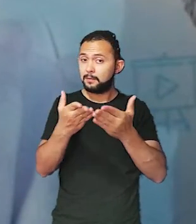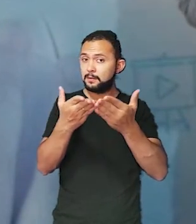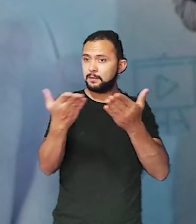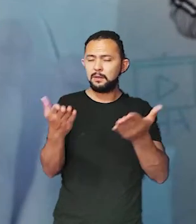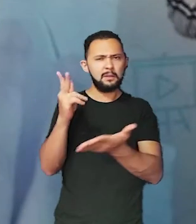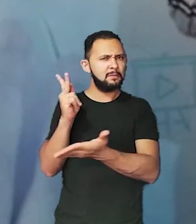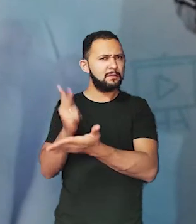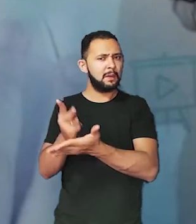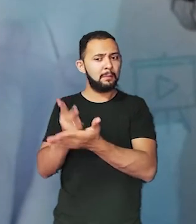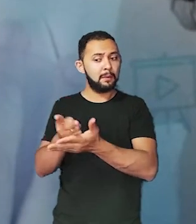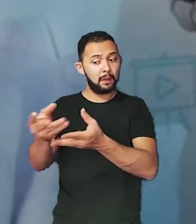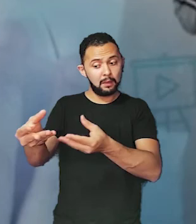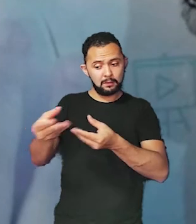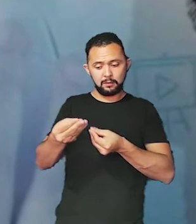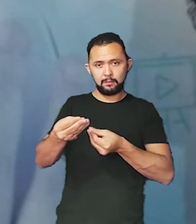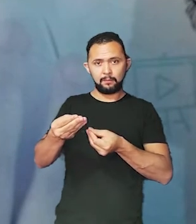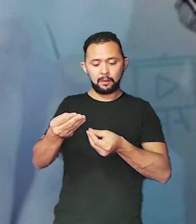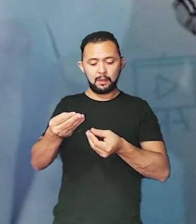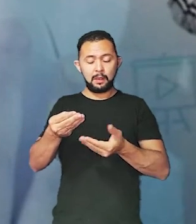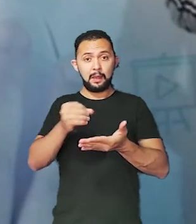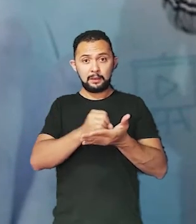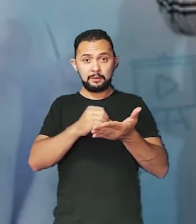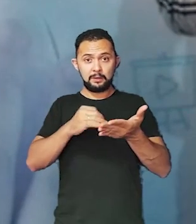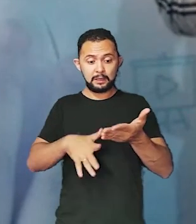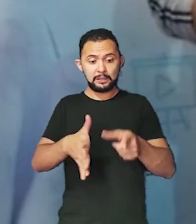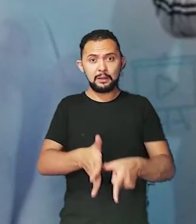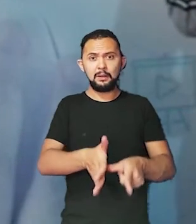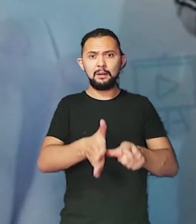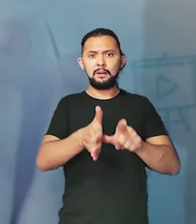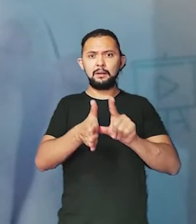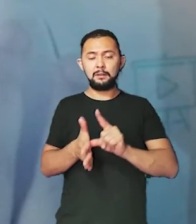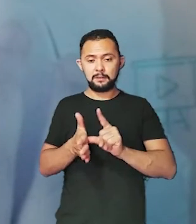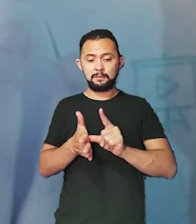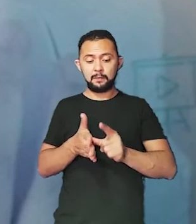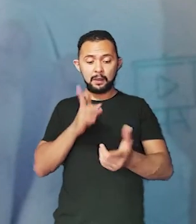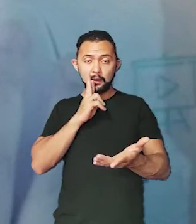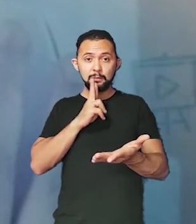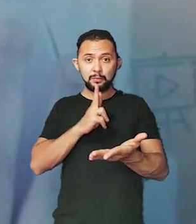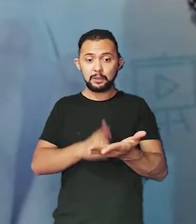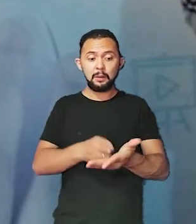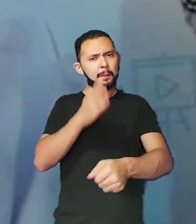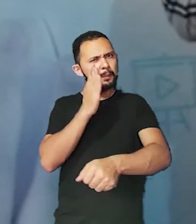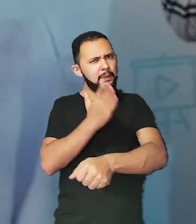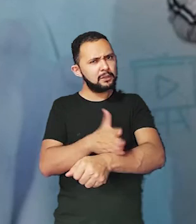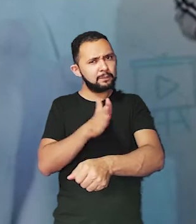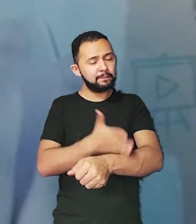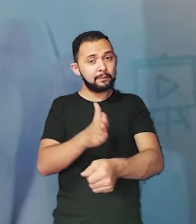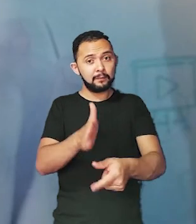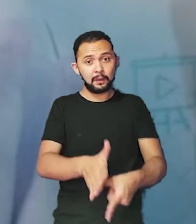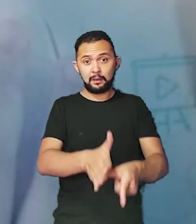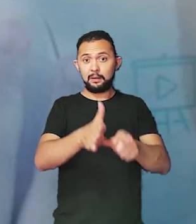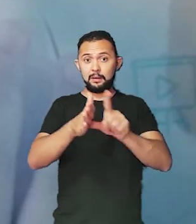o material, façam antes das aulas. É bom que você treine antes, para que quando você vem aqui para a